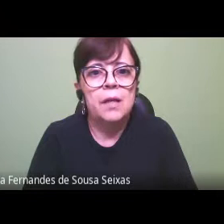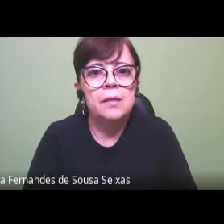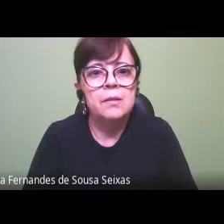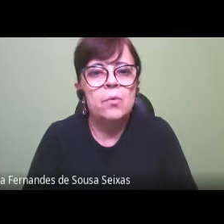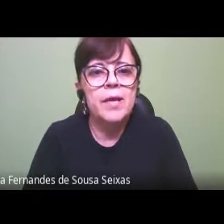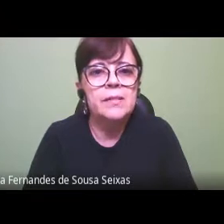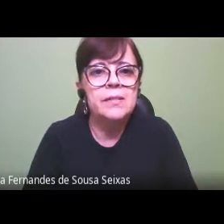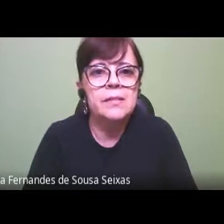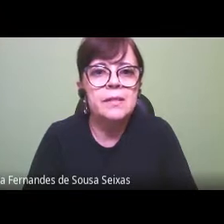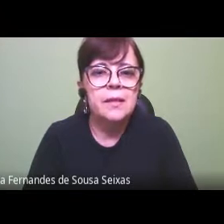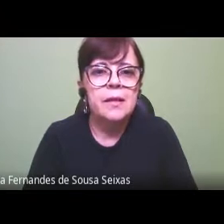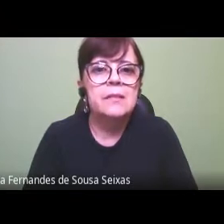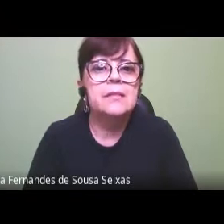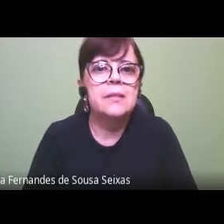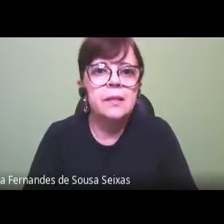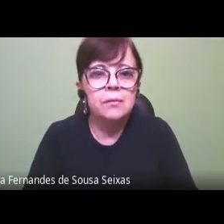E aí, são esses